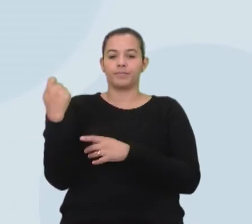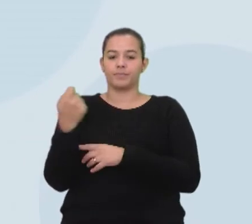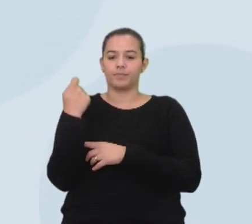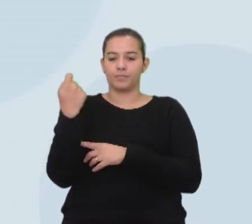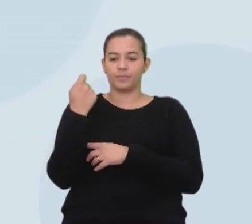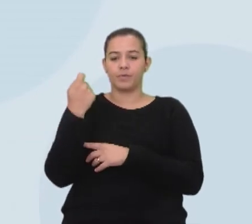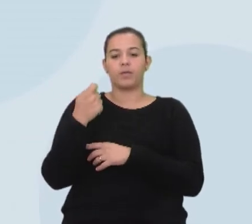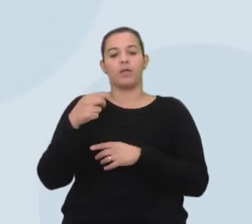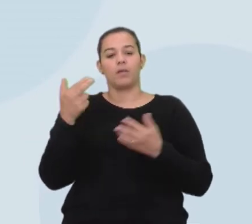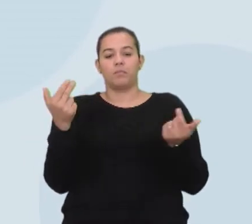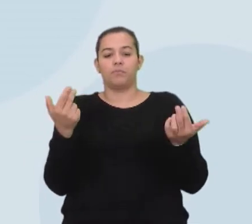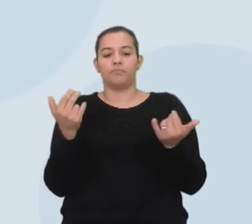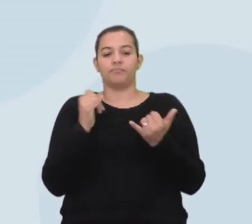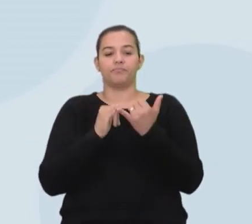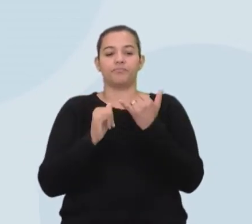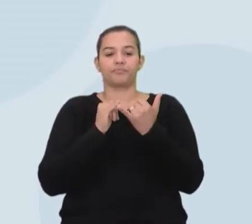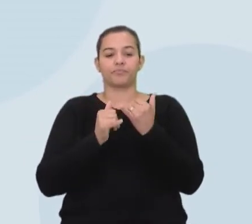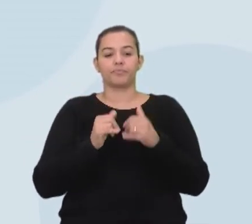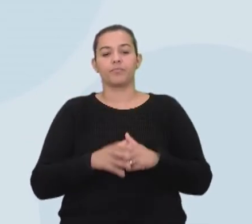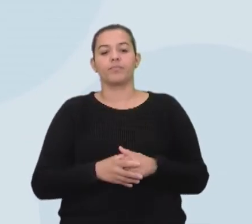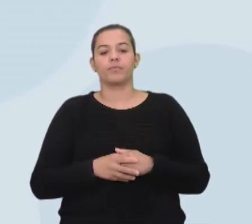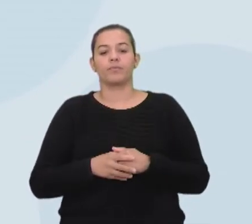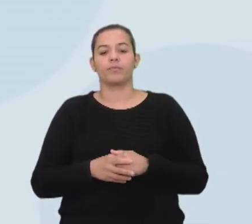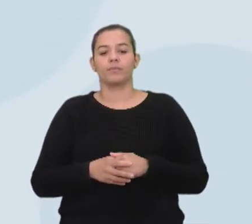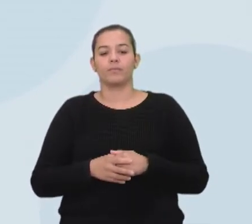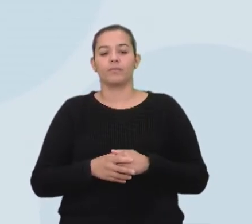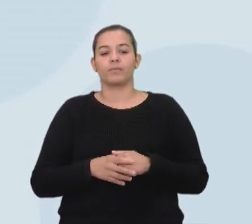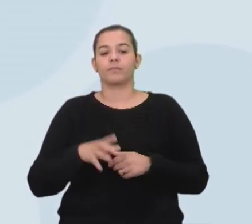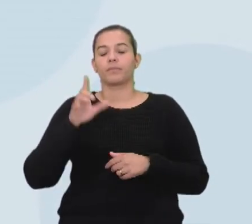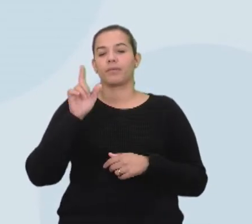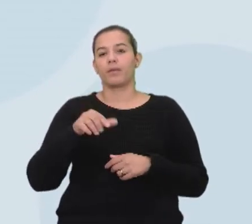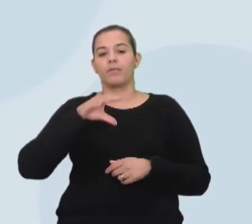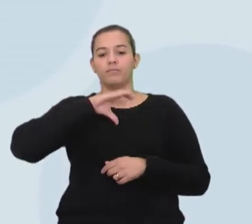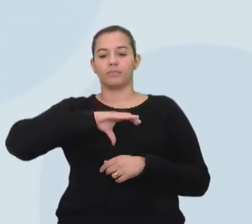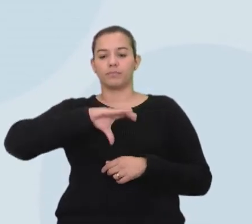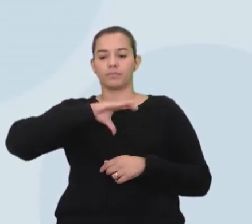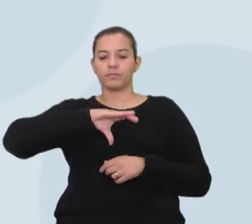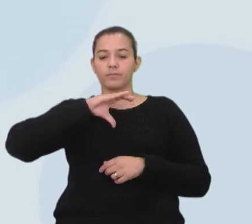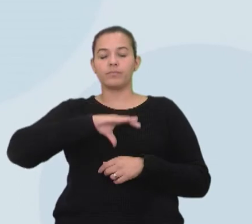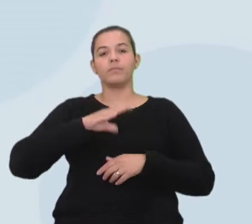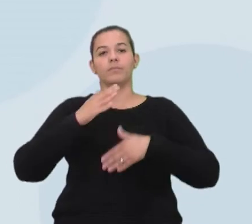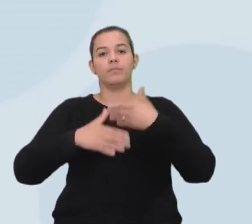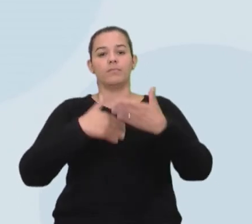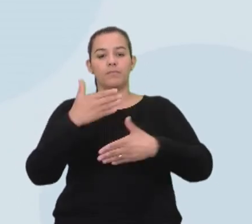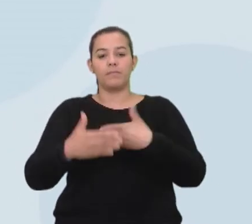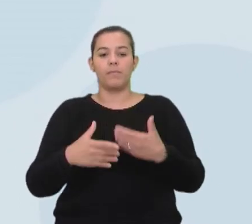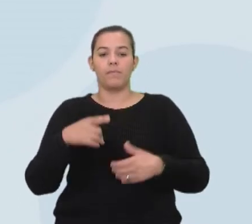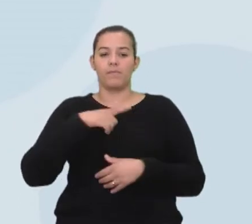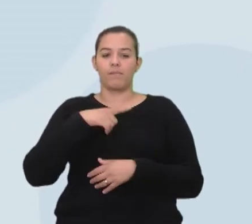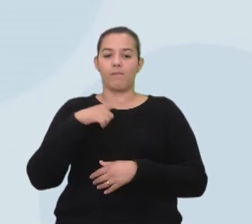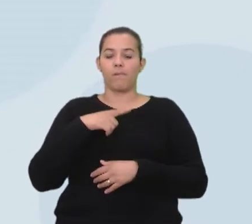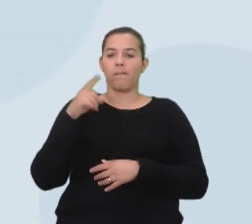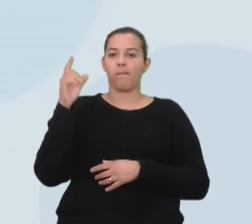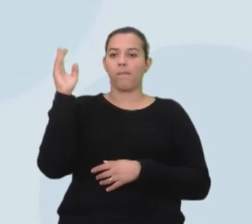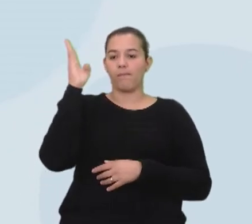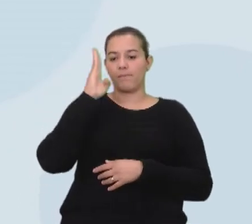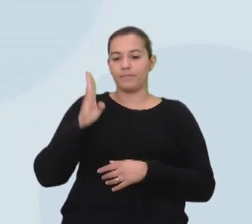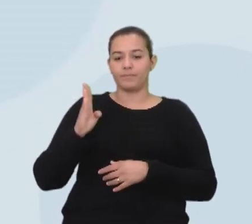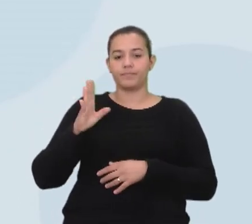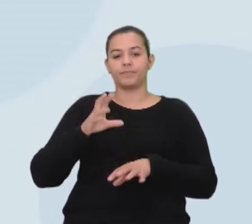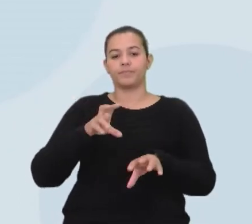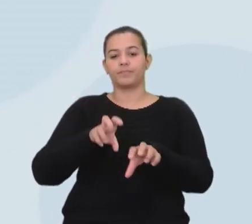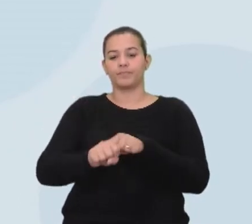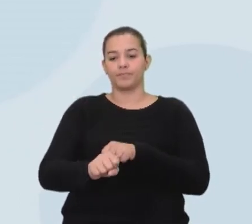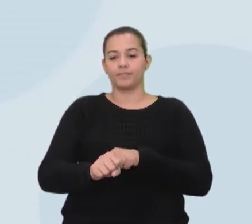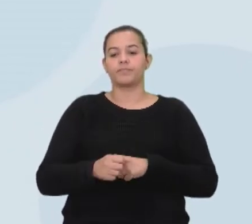praticamente o mesmo território, que é então o território português aí, que vem depois a se tornar o Brasil depois da independência. A